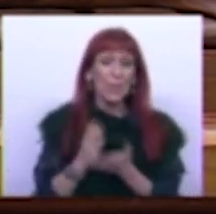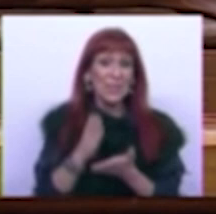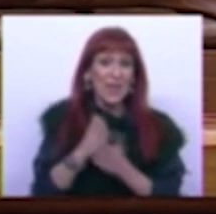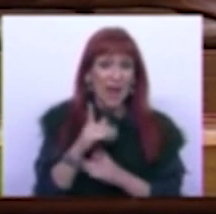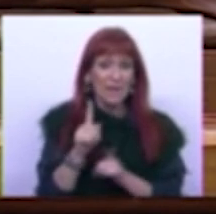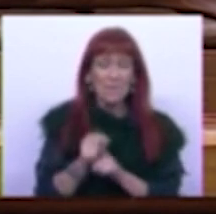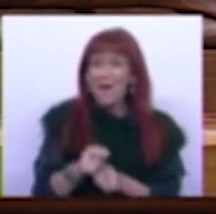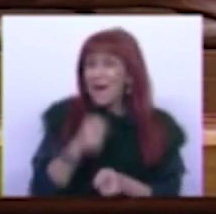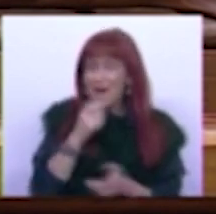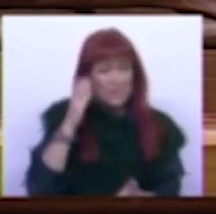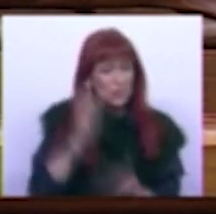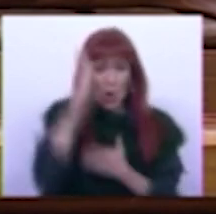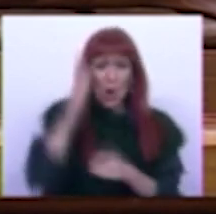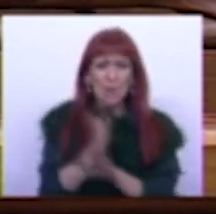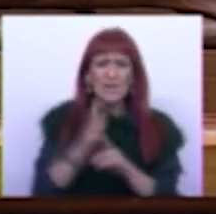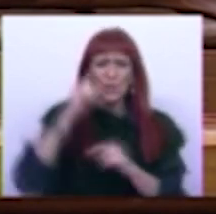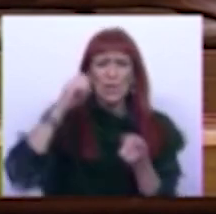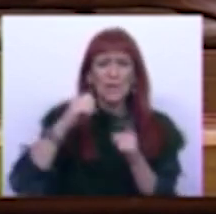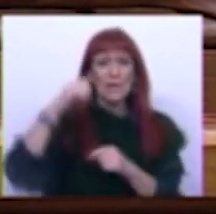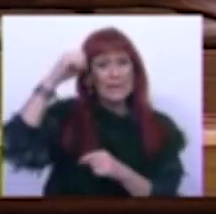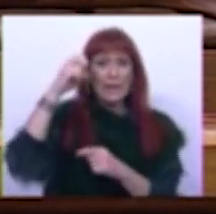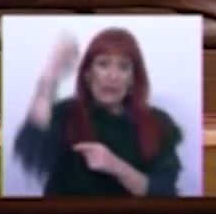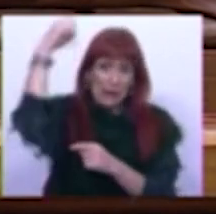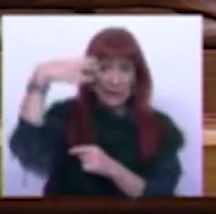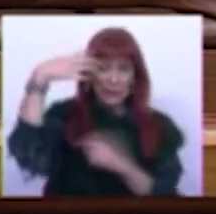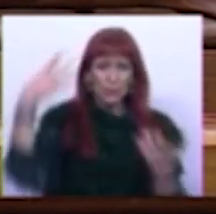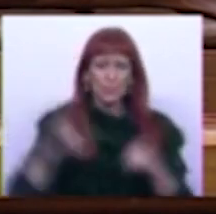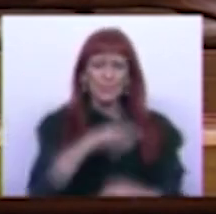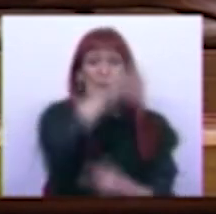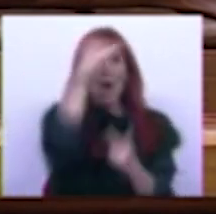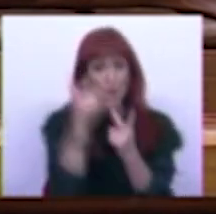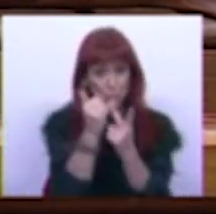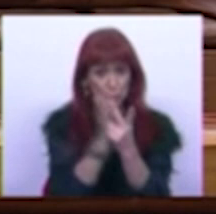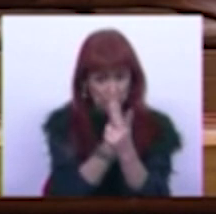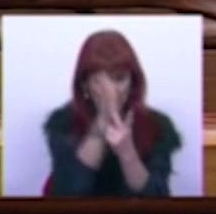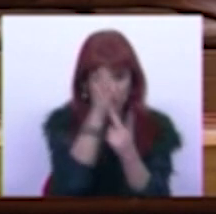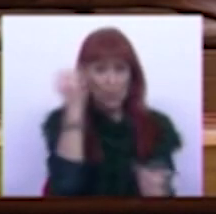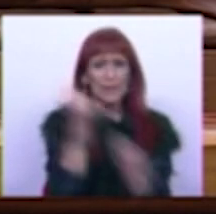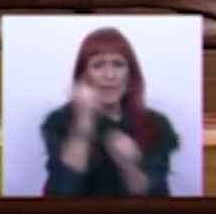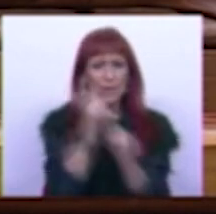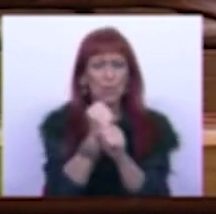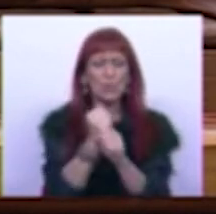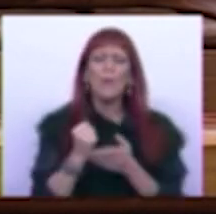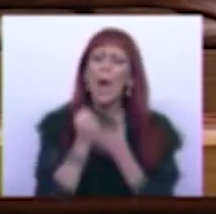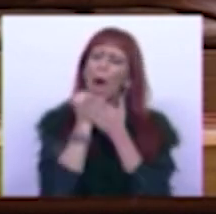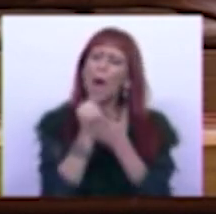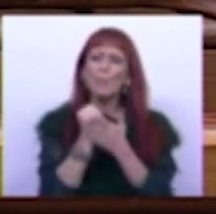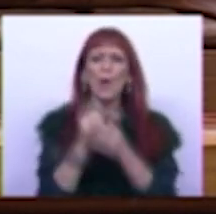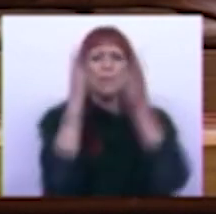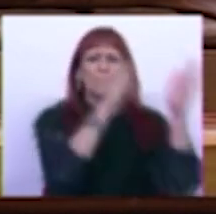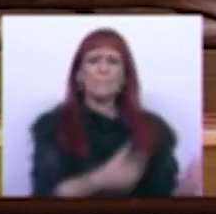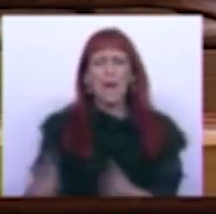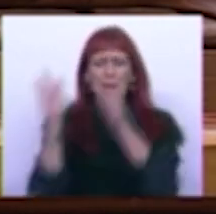e exclusivamente pelo setor elétrico. O segundo eixo de atuação são os apoios à